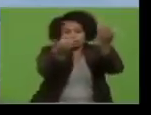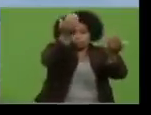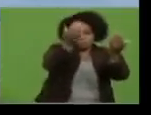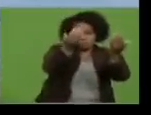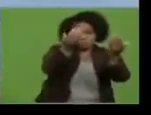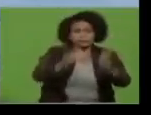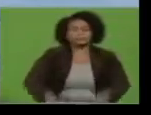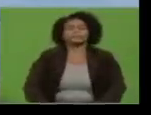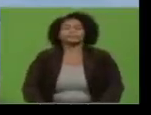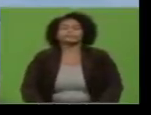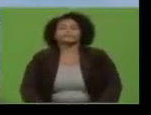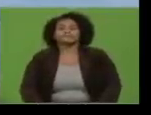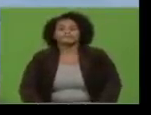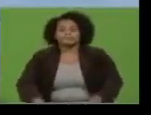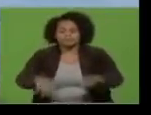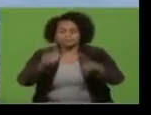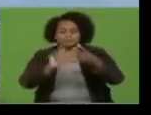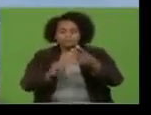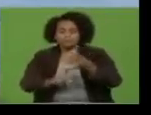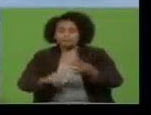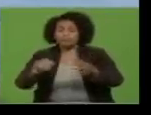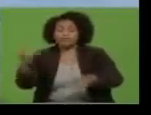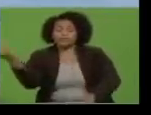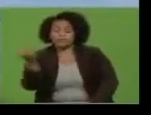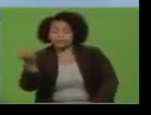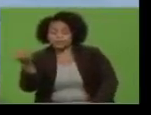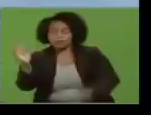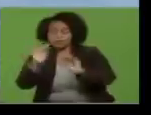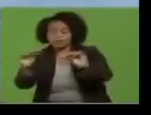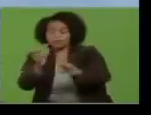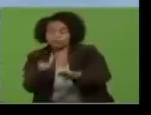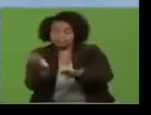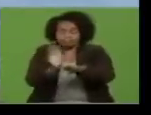retomada de aulas das instituições do ensino técnico profissional,